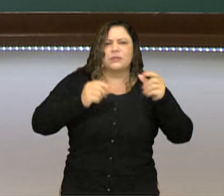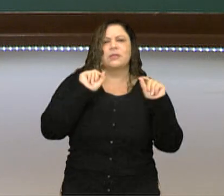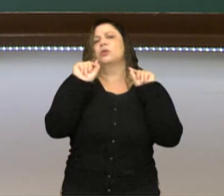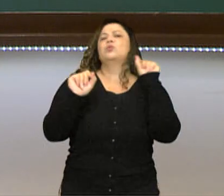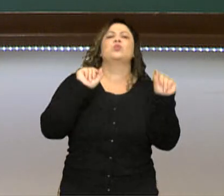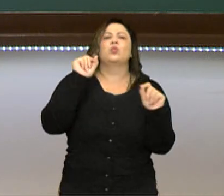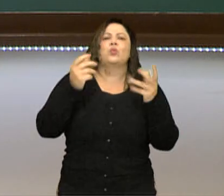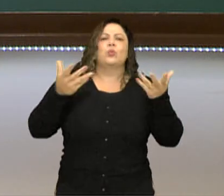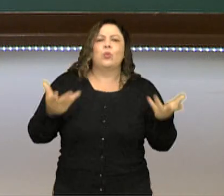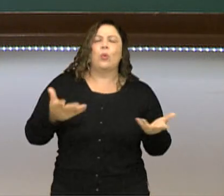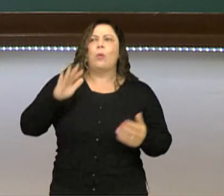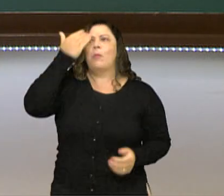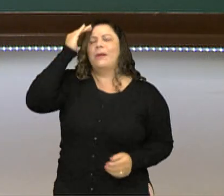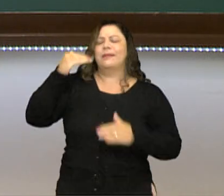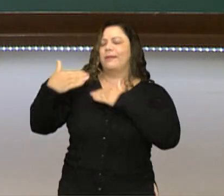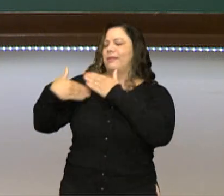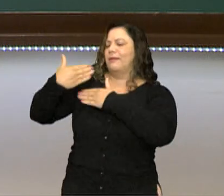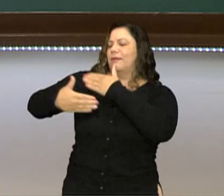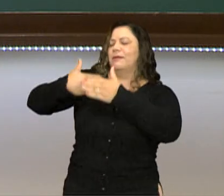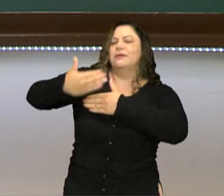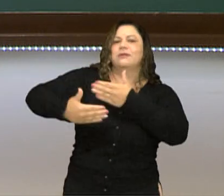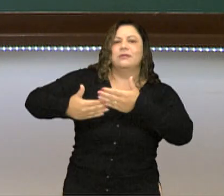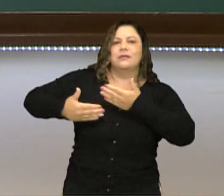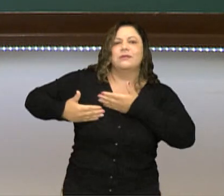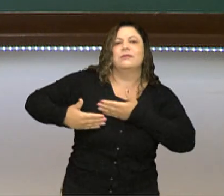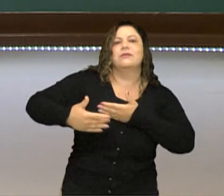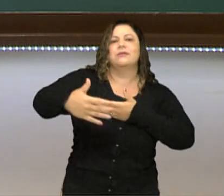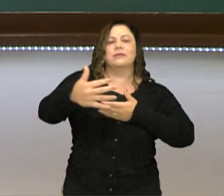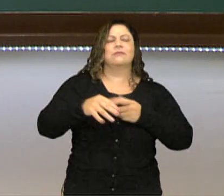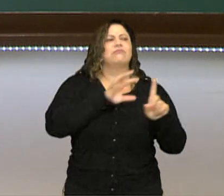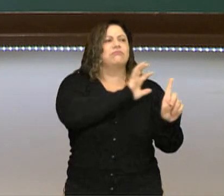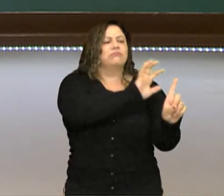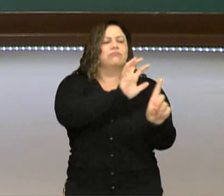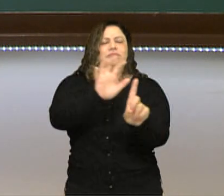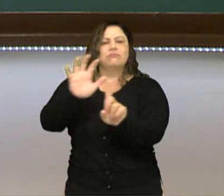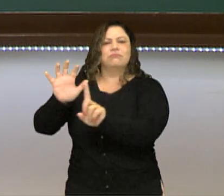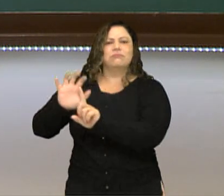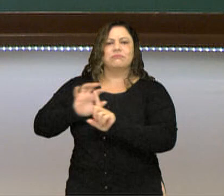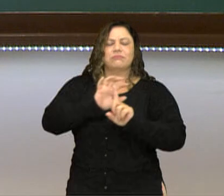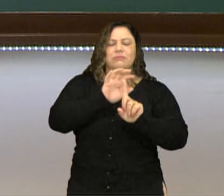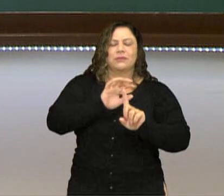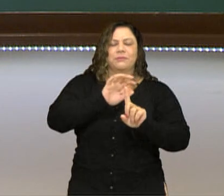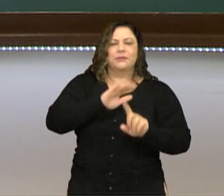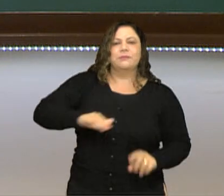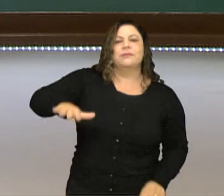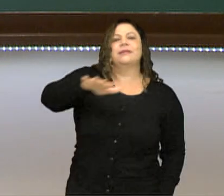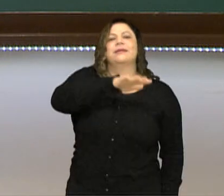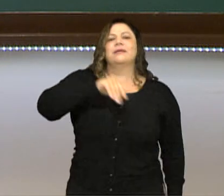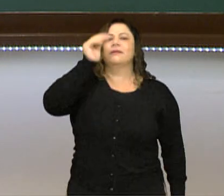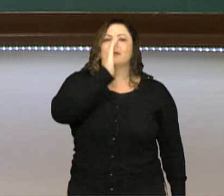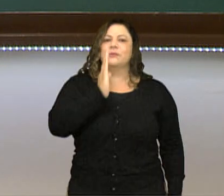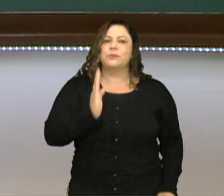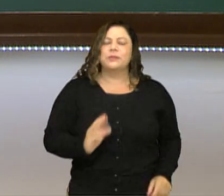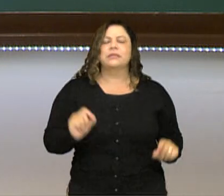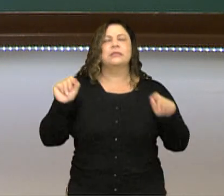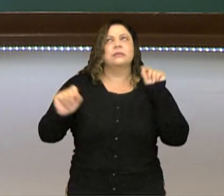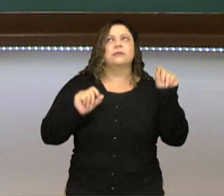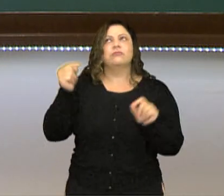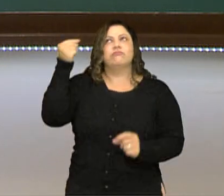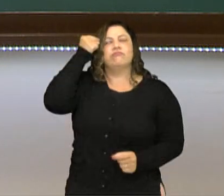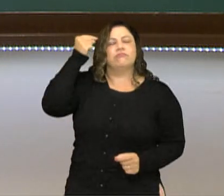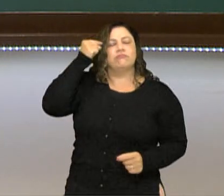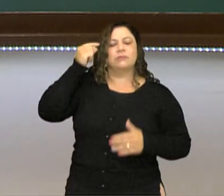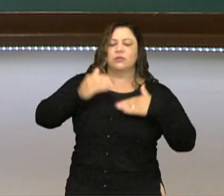entender como ele se desenvolveu, quais são as influências para o território brasileiro quando a gente pensa